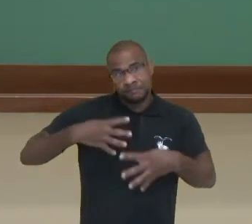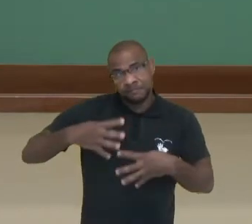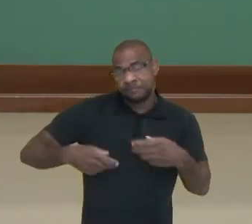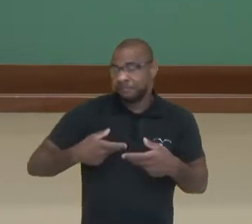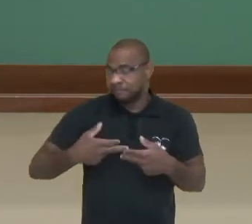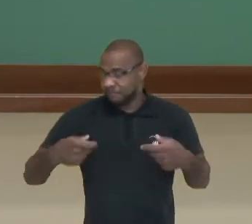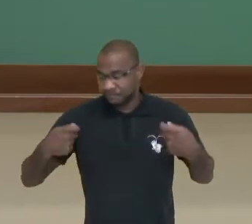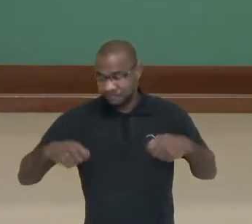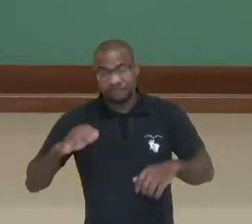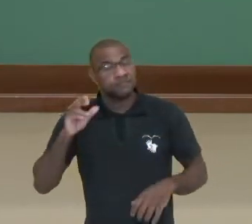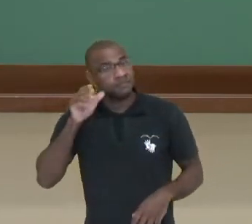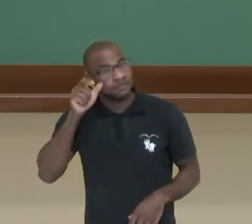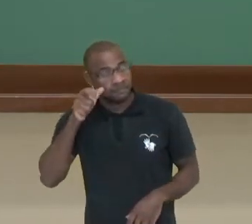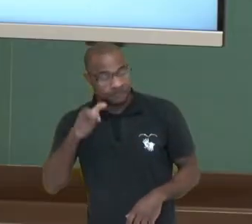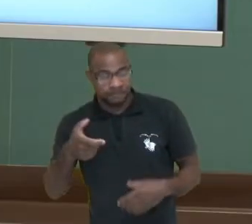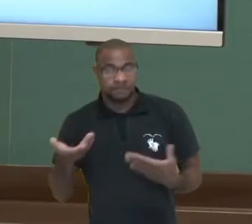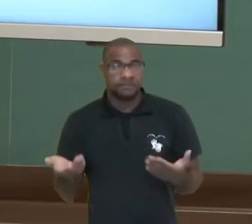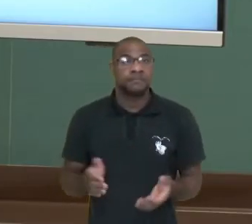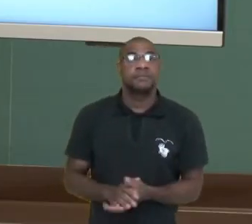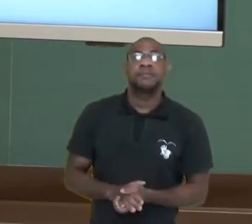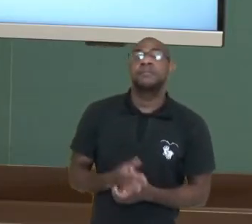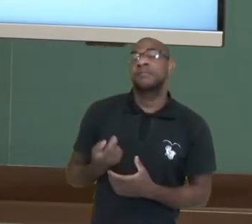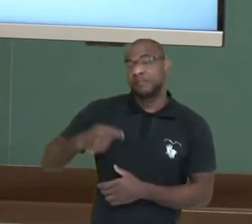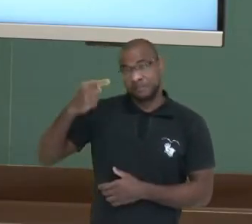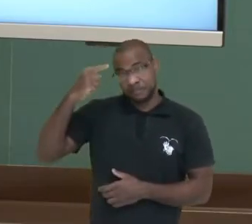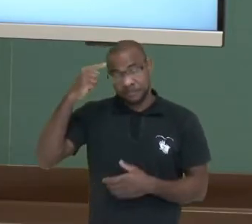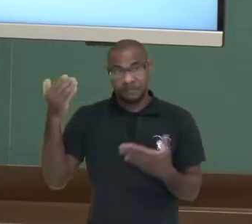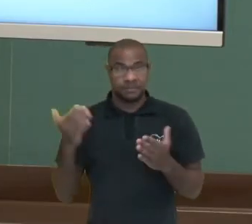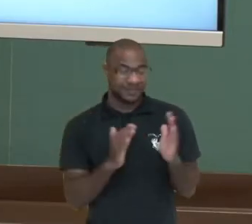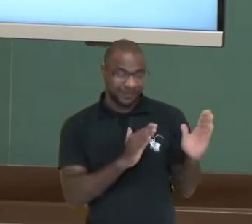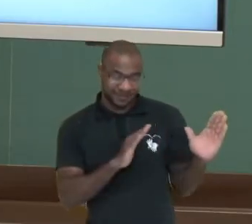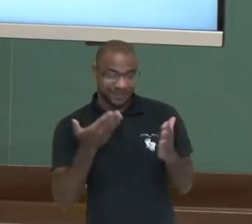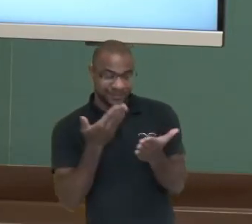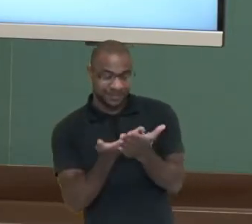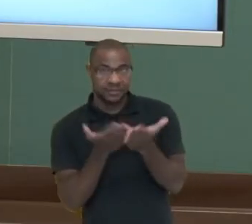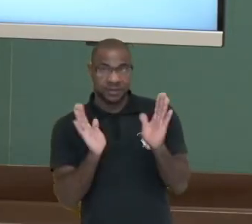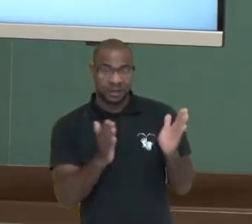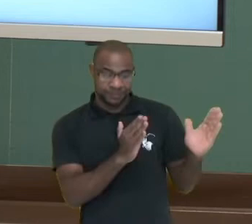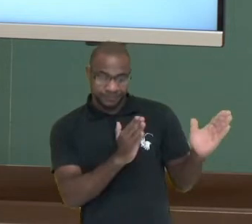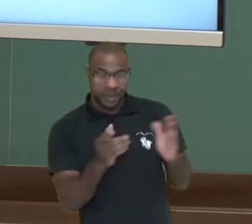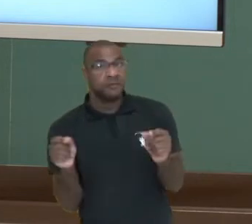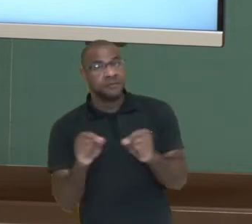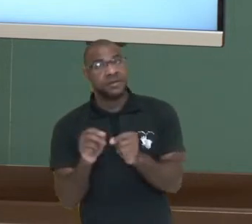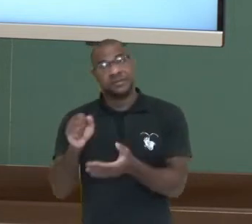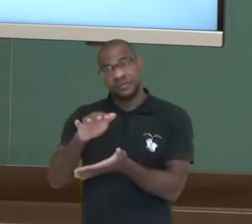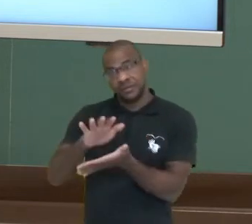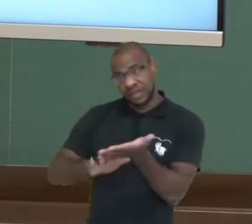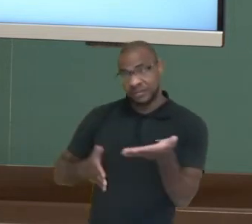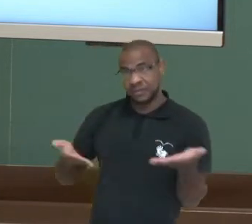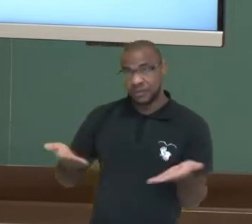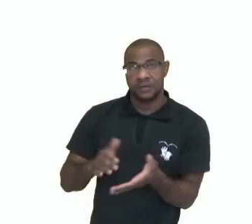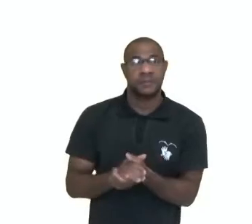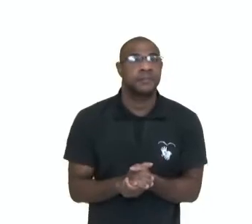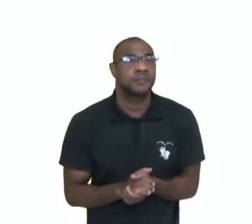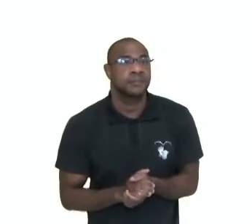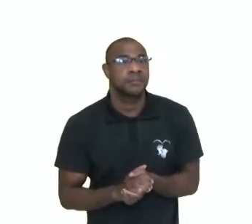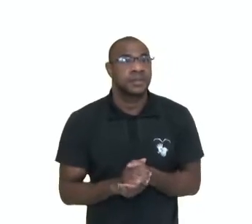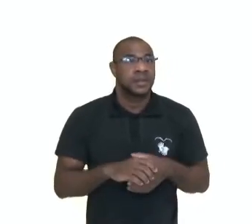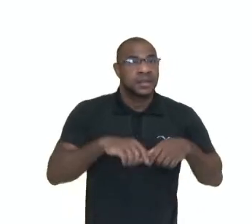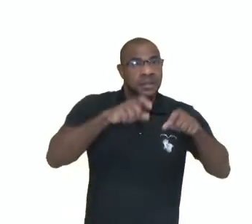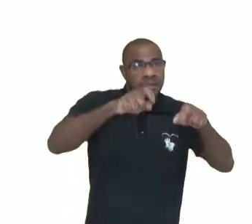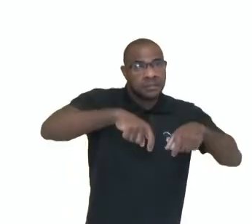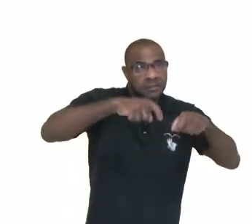professor. Pois é. E, pensando nisso, vamos aí ler a nossa atividade número 1.